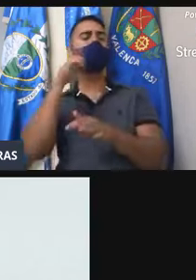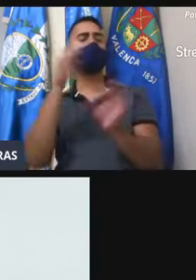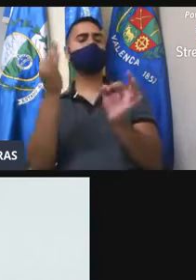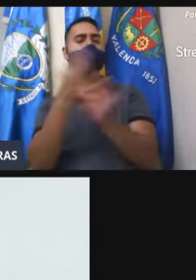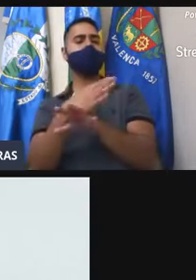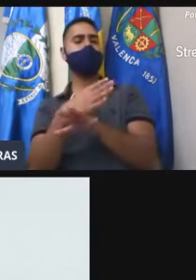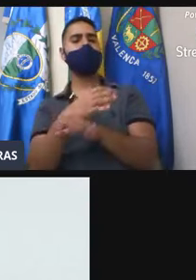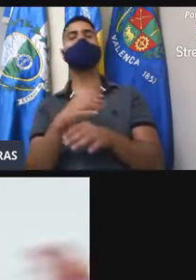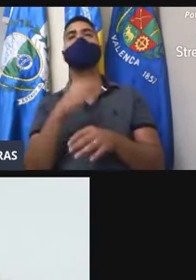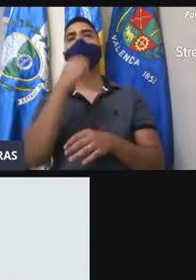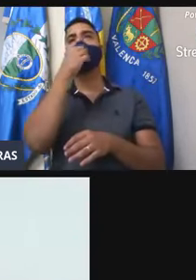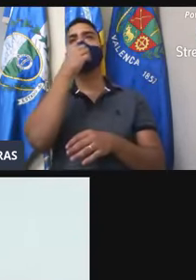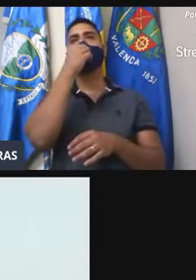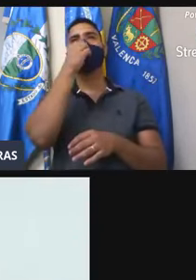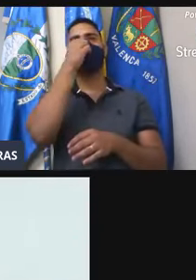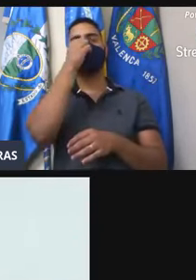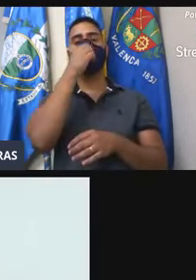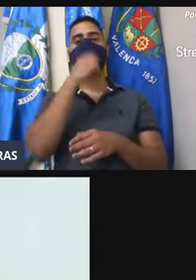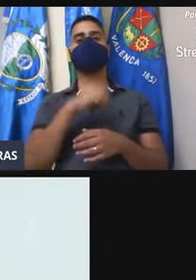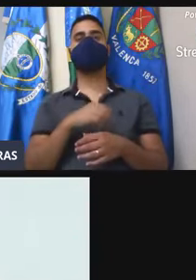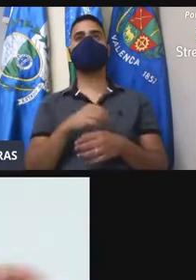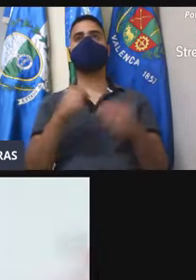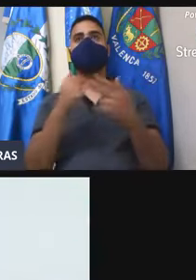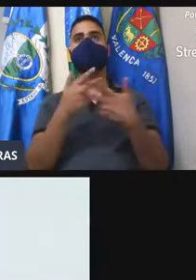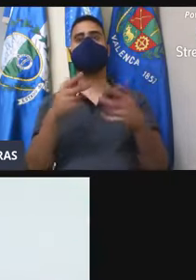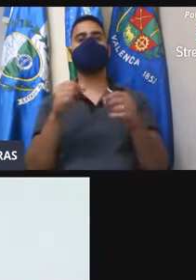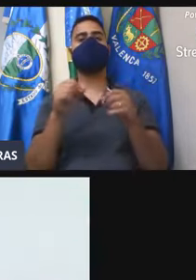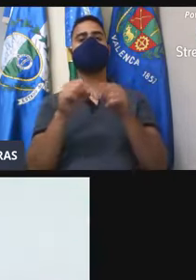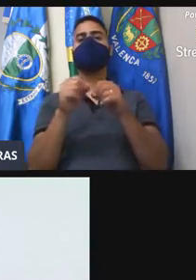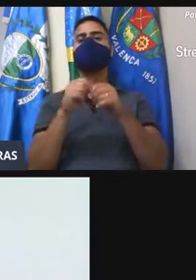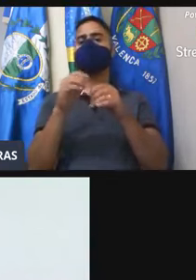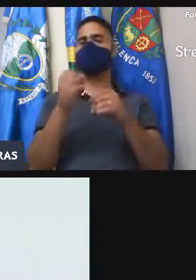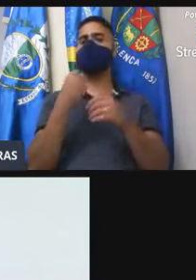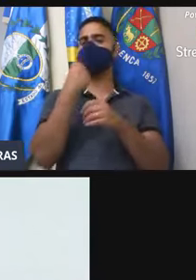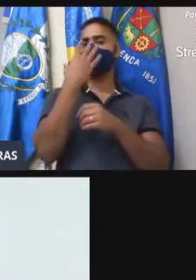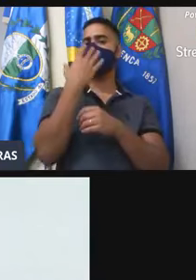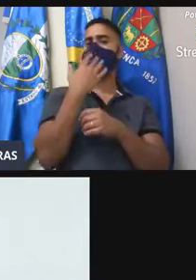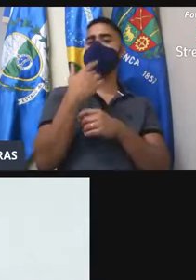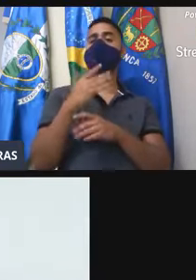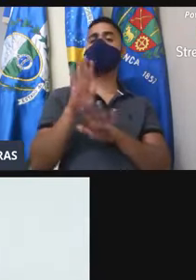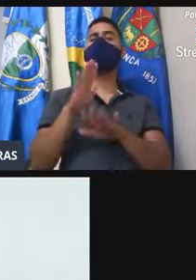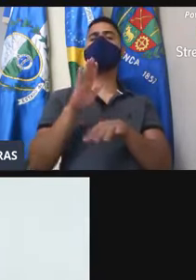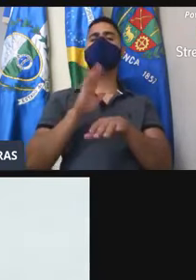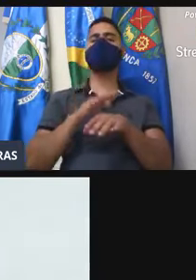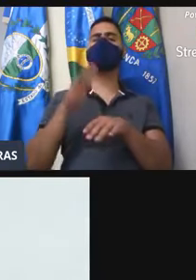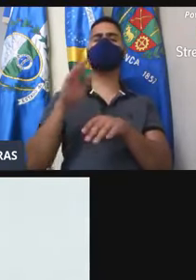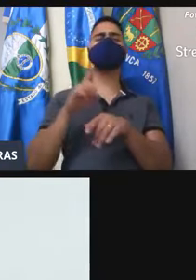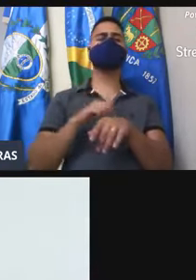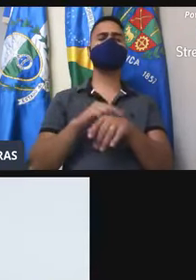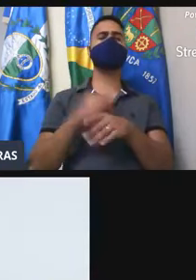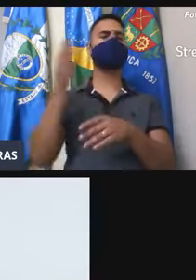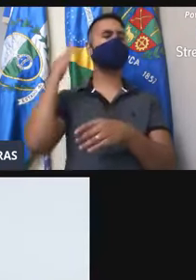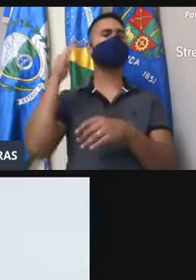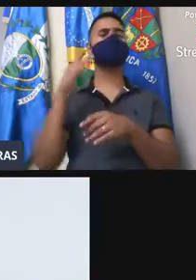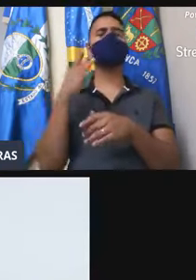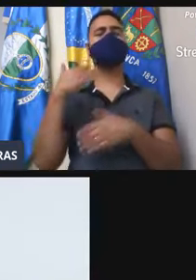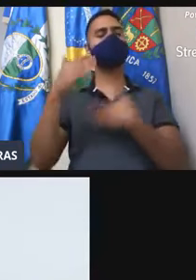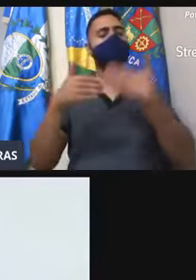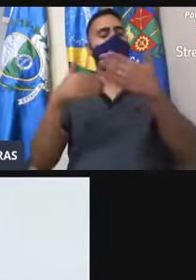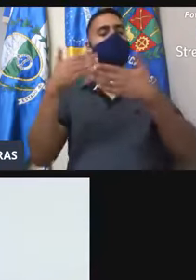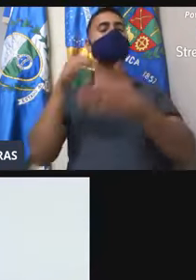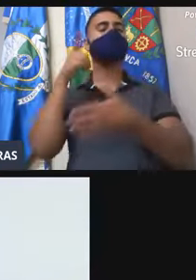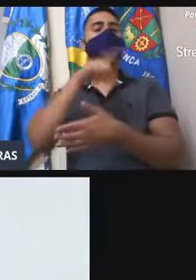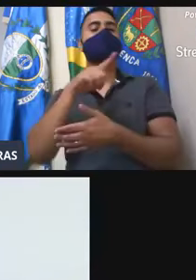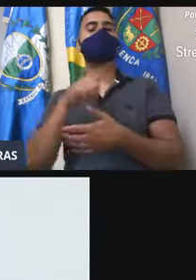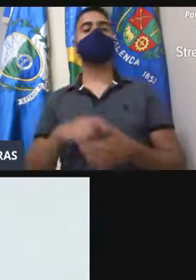a intervenção feita lá na creche foi uma intervenção positiva, que há muito tempo a gente esperava e, graças a Deus, avançamos nisso